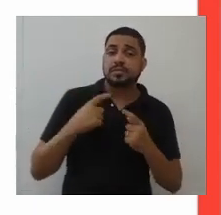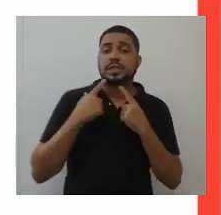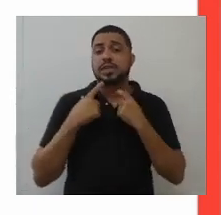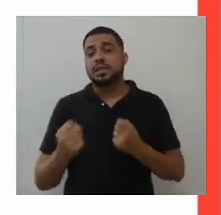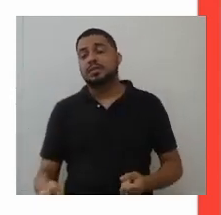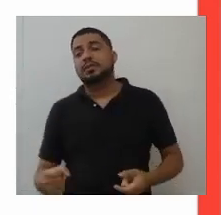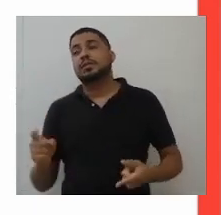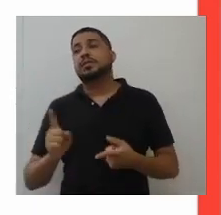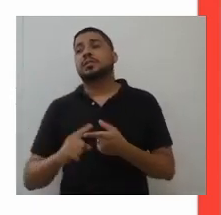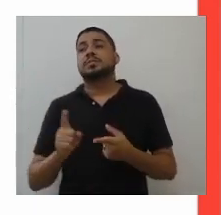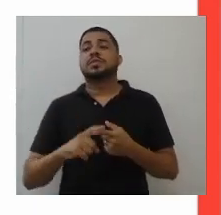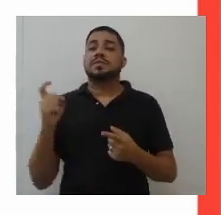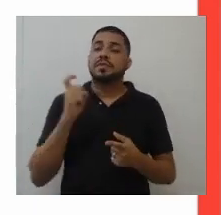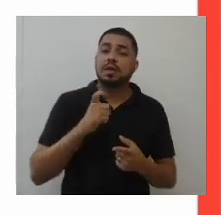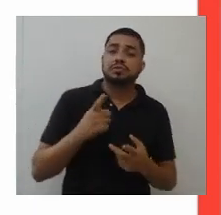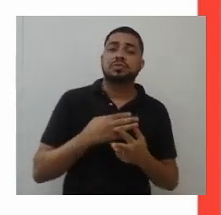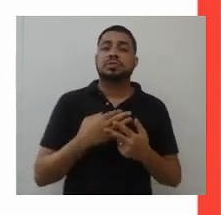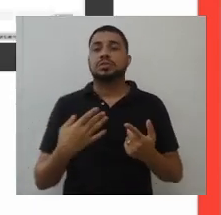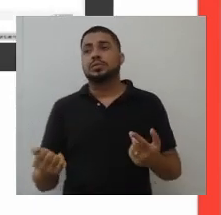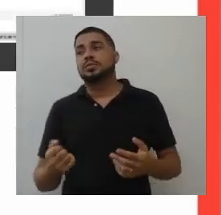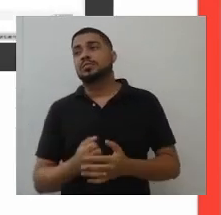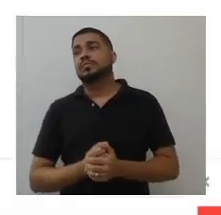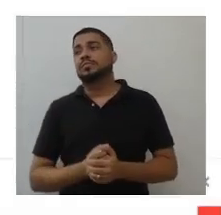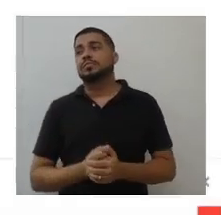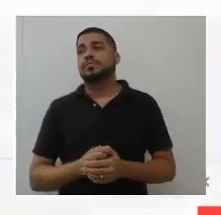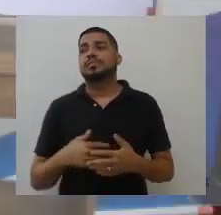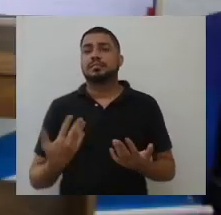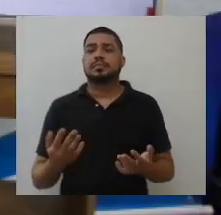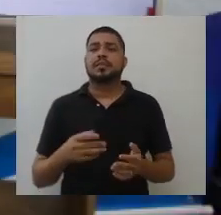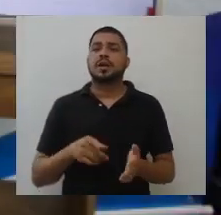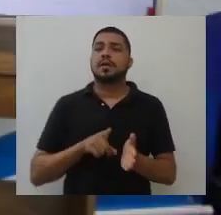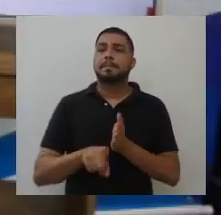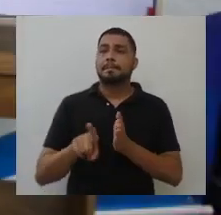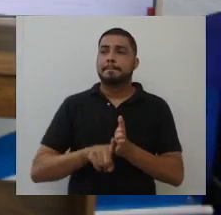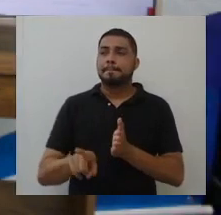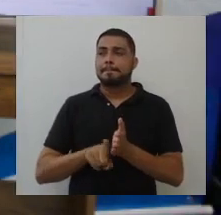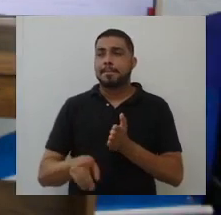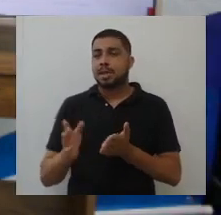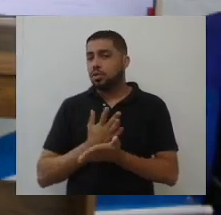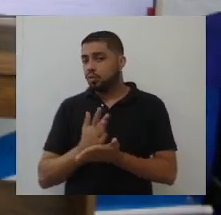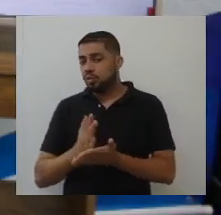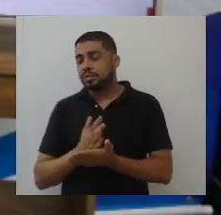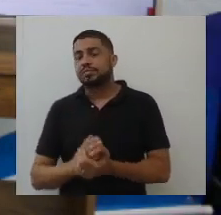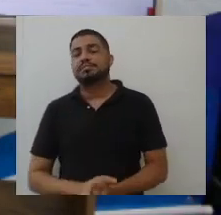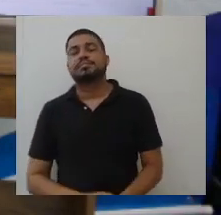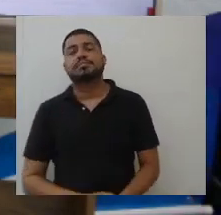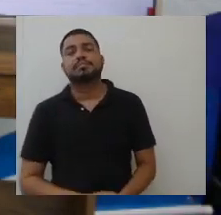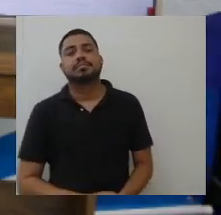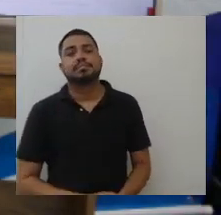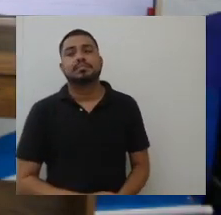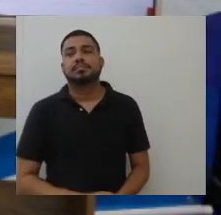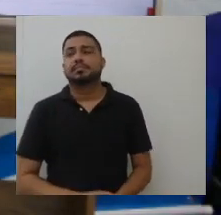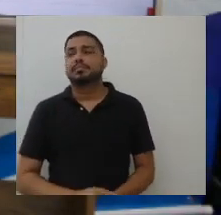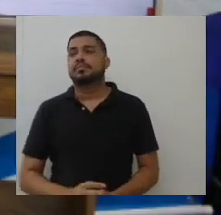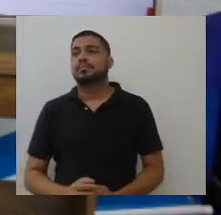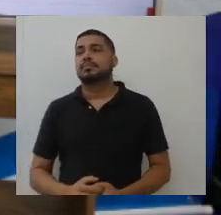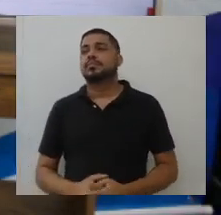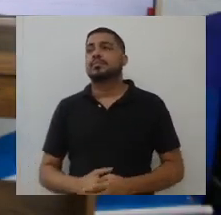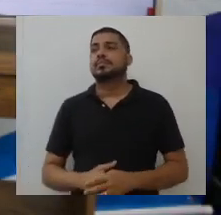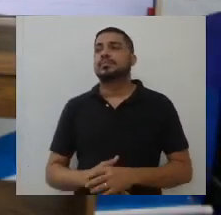de false, e de falsos cognatos, certo? Vamos para algumas perguntas agora.